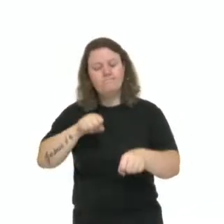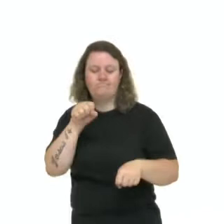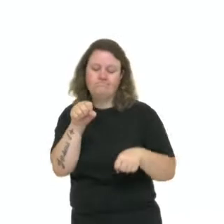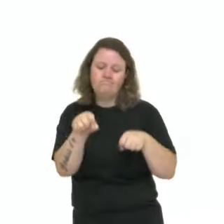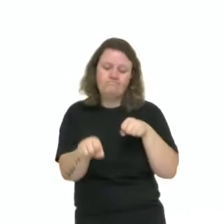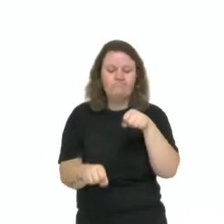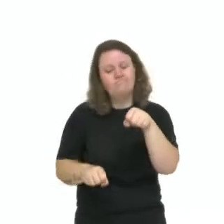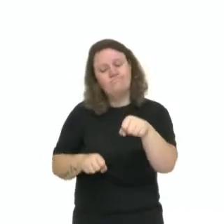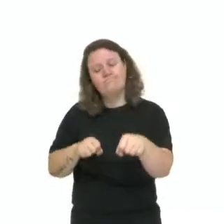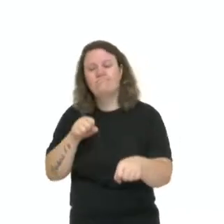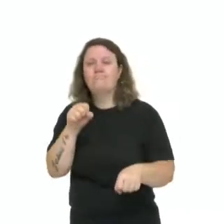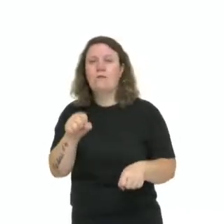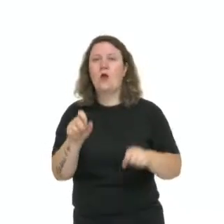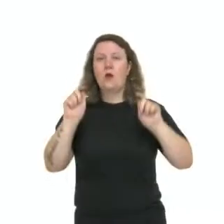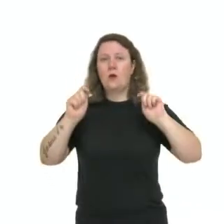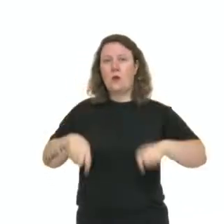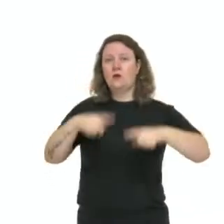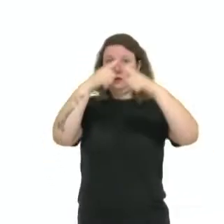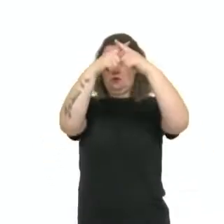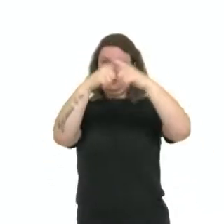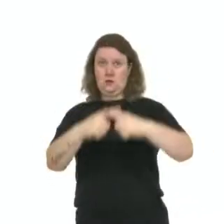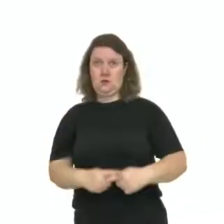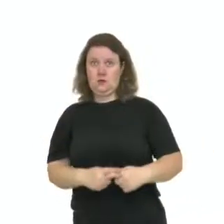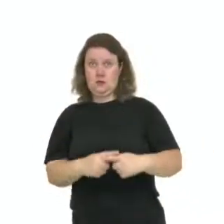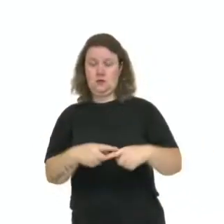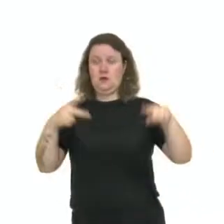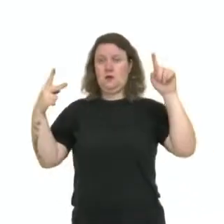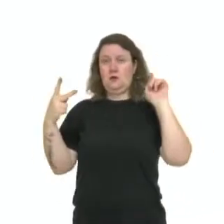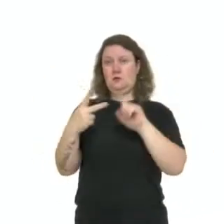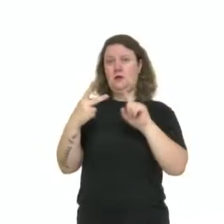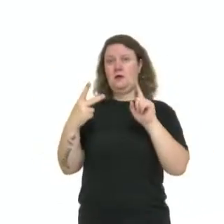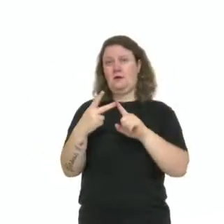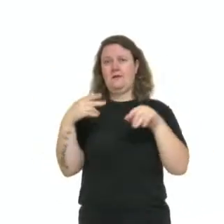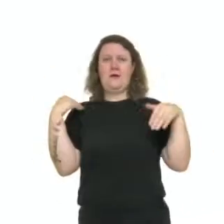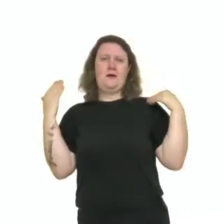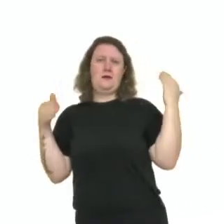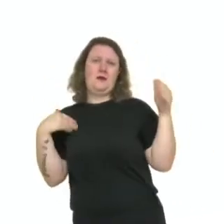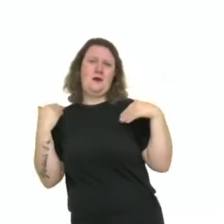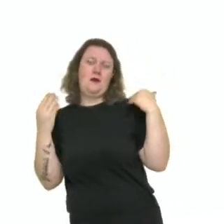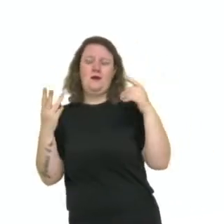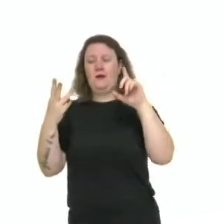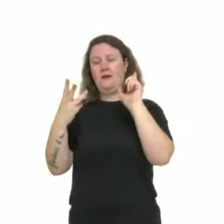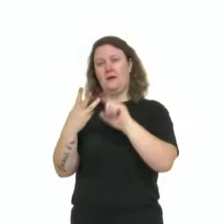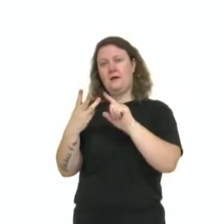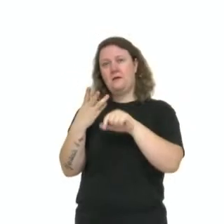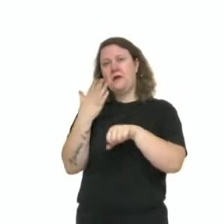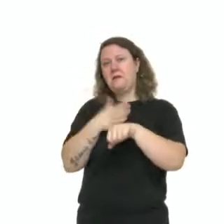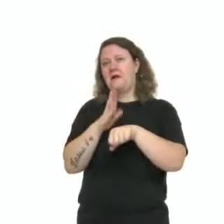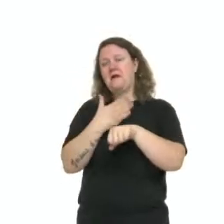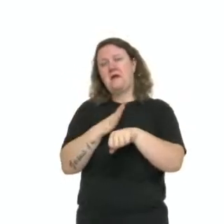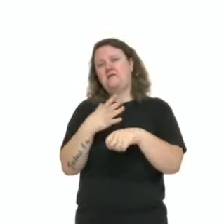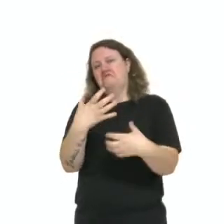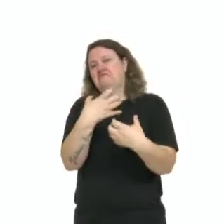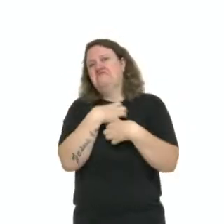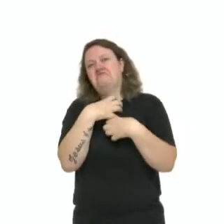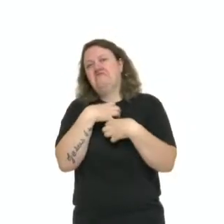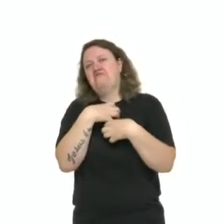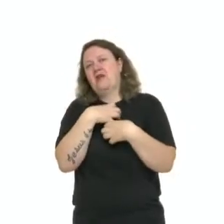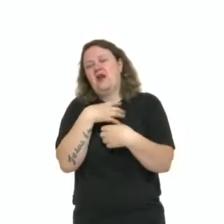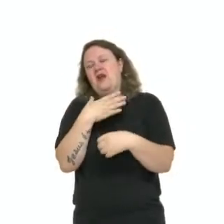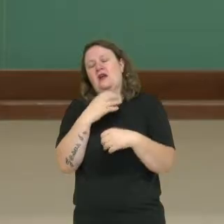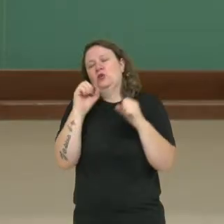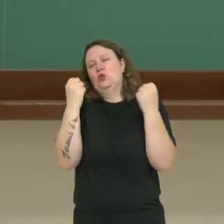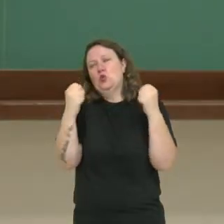O ciclismo, ele pode ser competitivo, recreativo e também praticado como forma de atividade